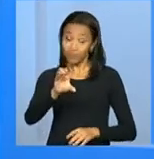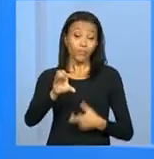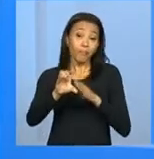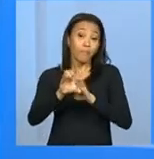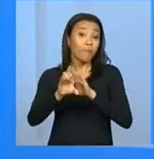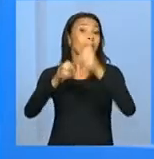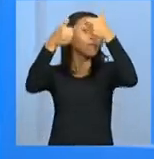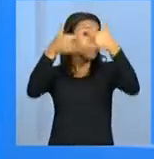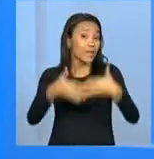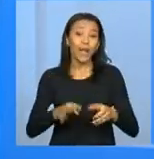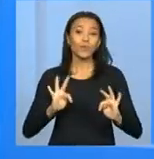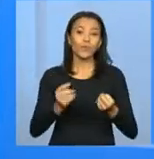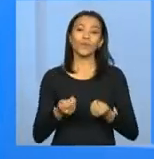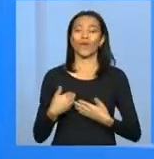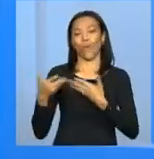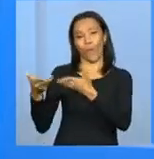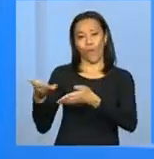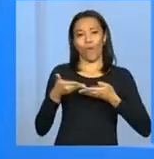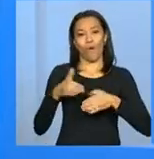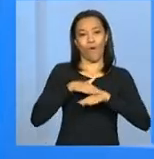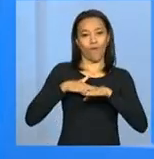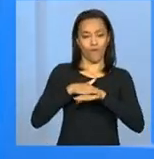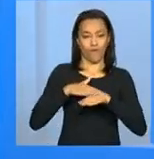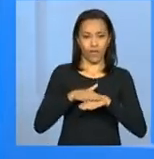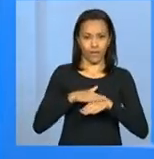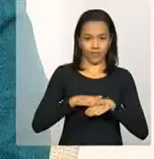tudo isso para a gente, eu converso com